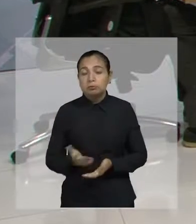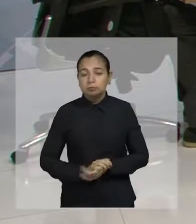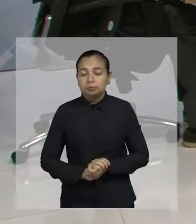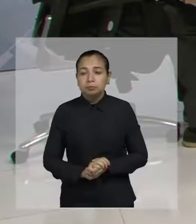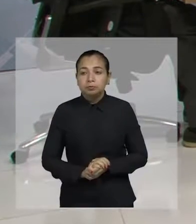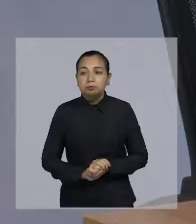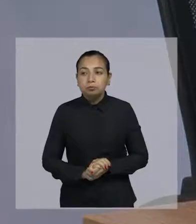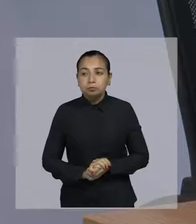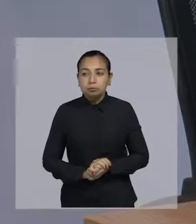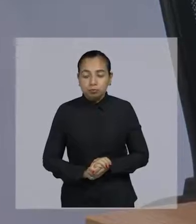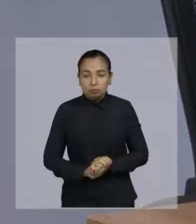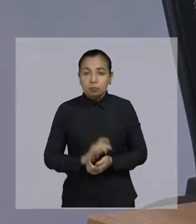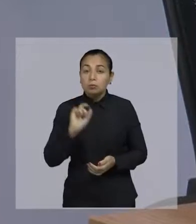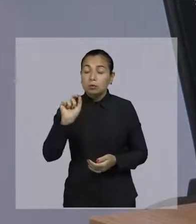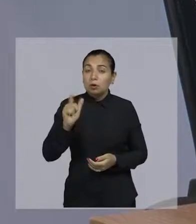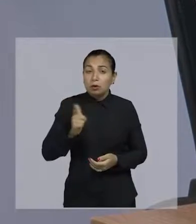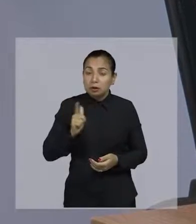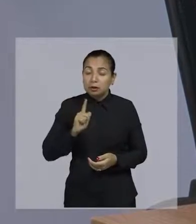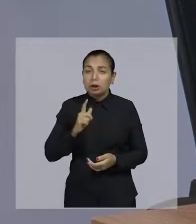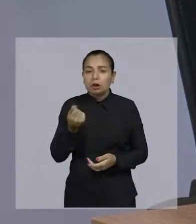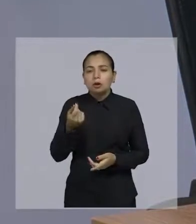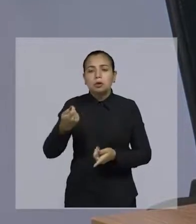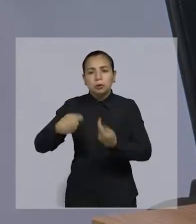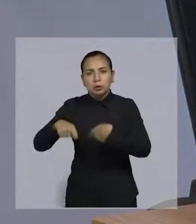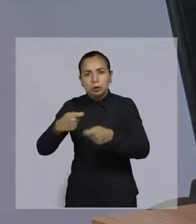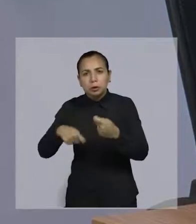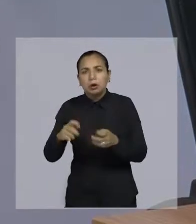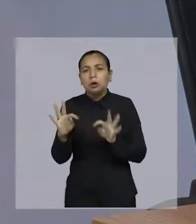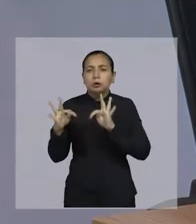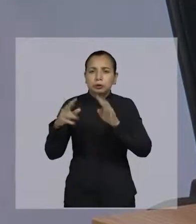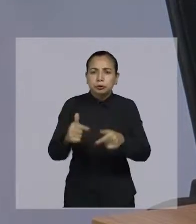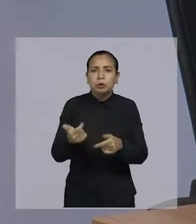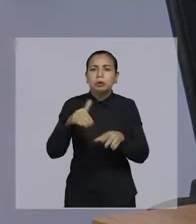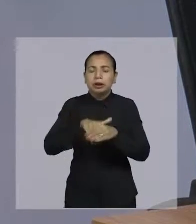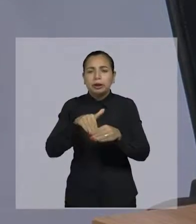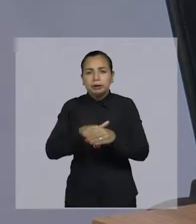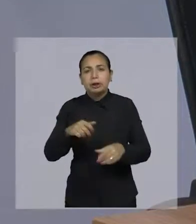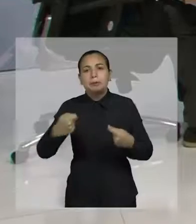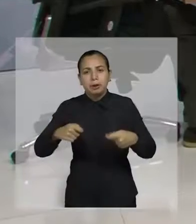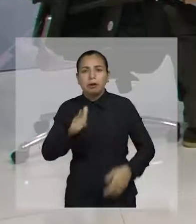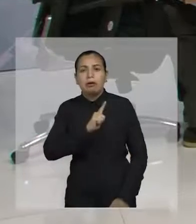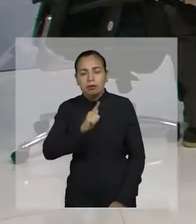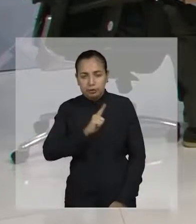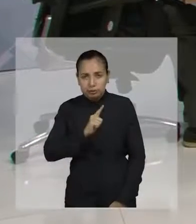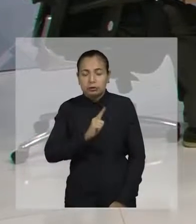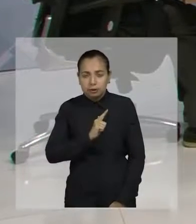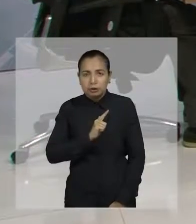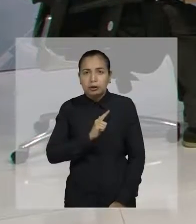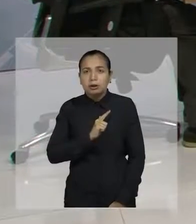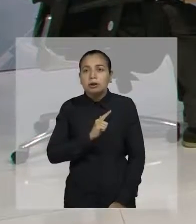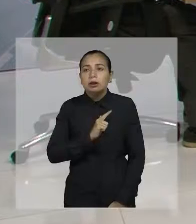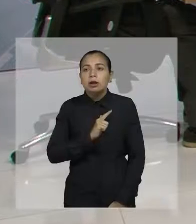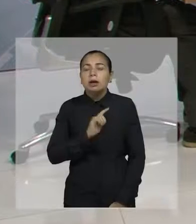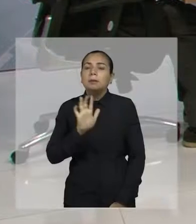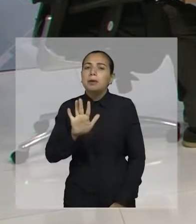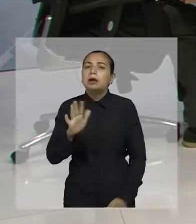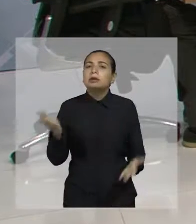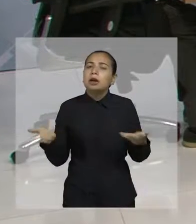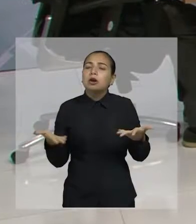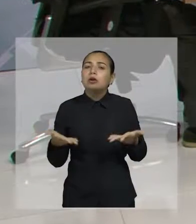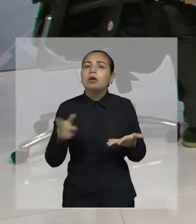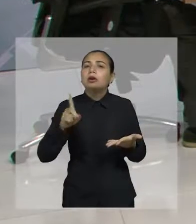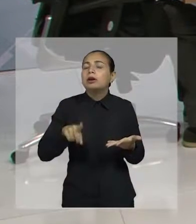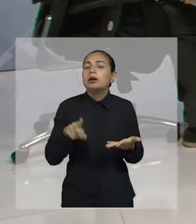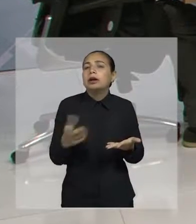pelos aspectos, quer dizer, econômicos, que toda eleição está a demandar, por mais restrita que seja, como é o caso dessa, mas também pelo